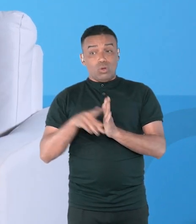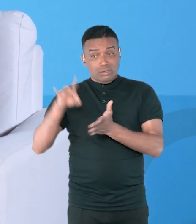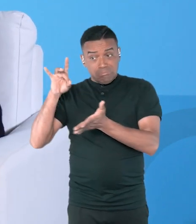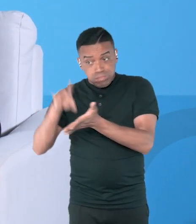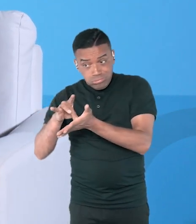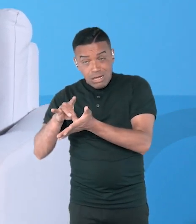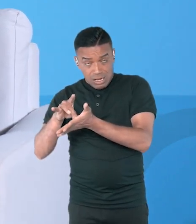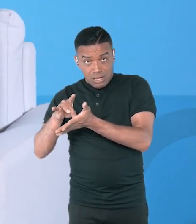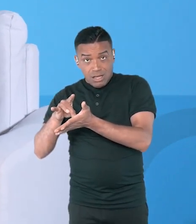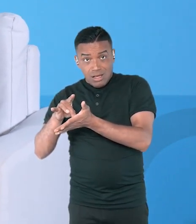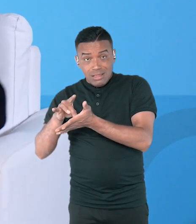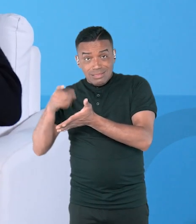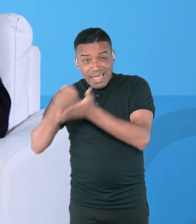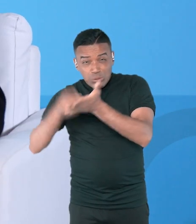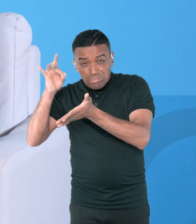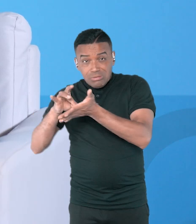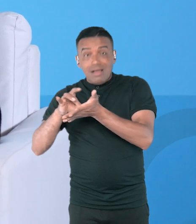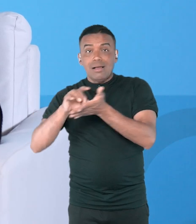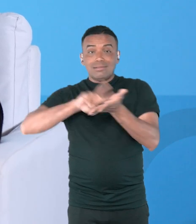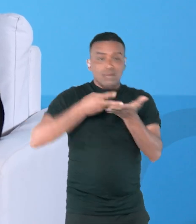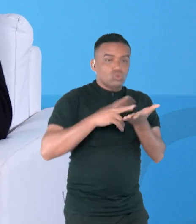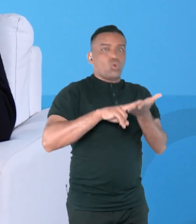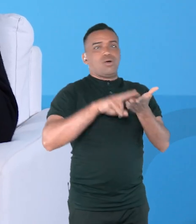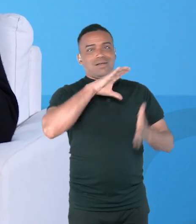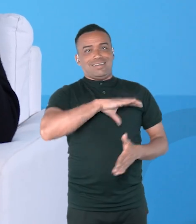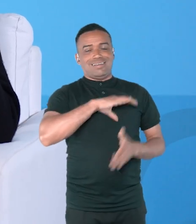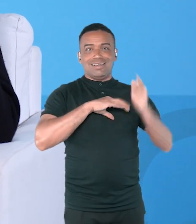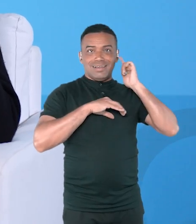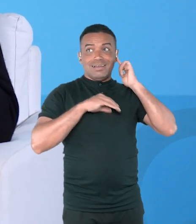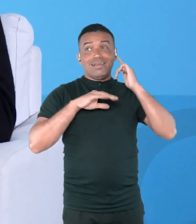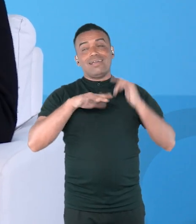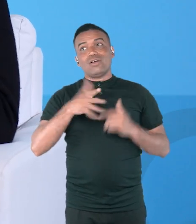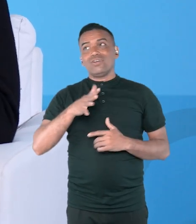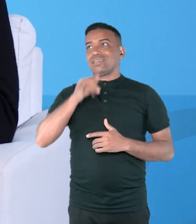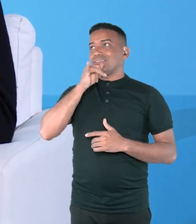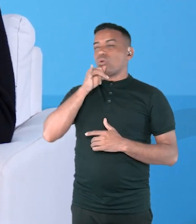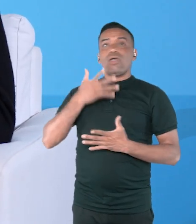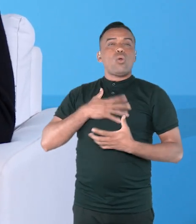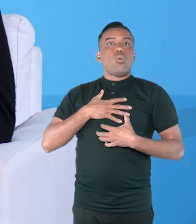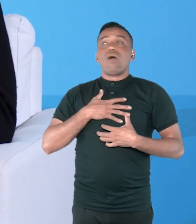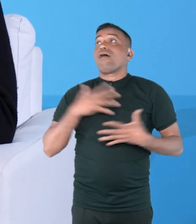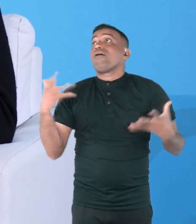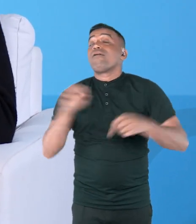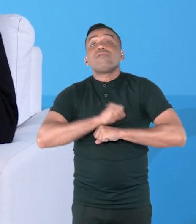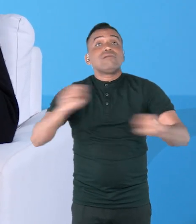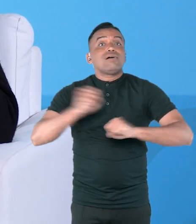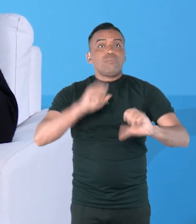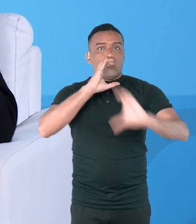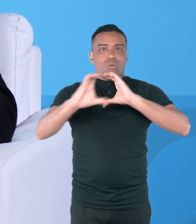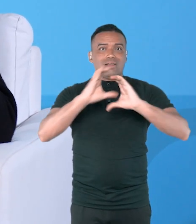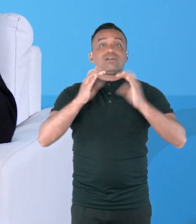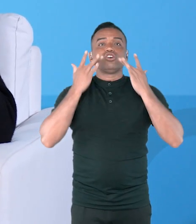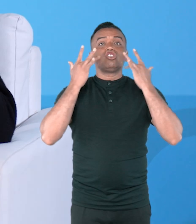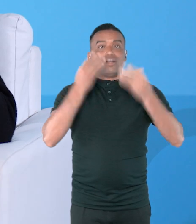do original, porque tem uma coisa, Afonso, que eu acho que assim, eu talvez seja obcecada pela comunicação. É isso que